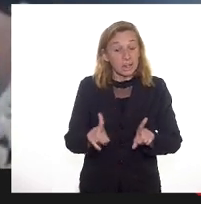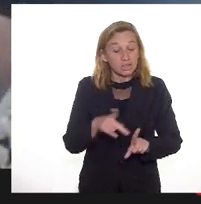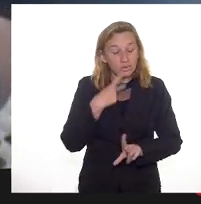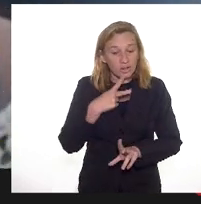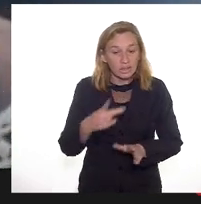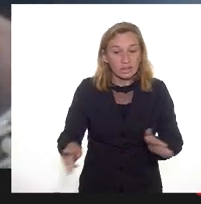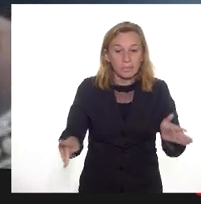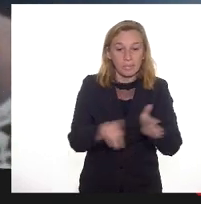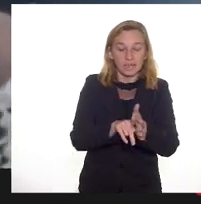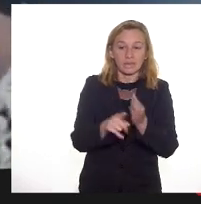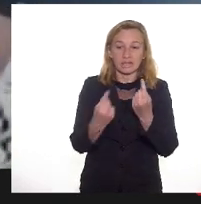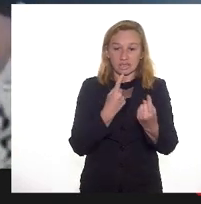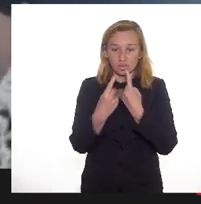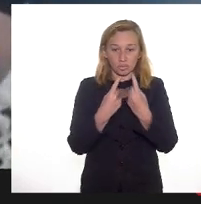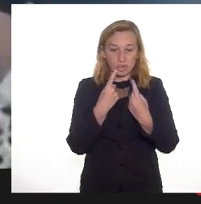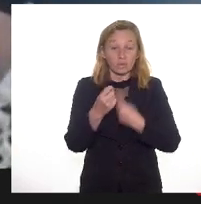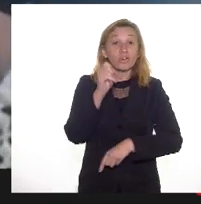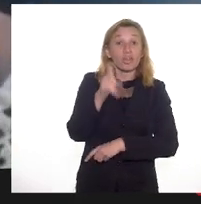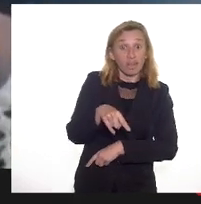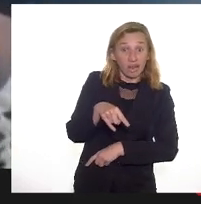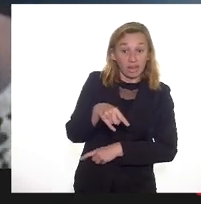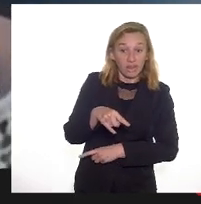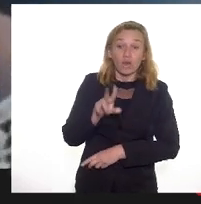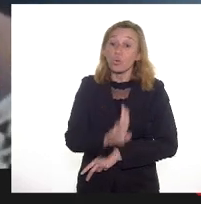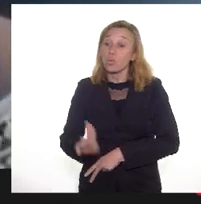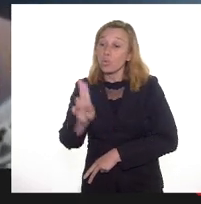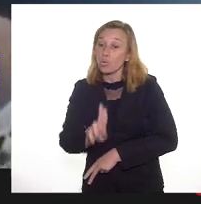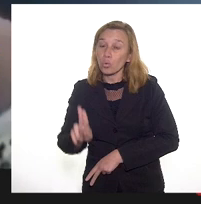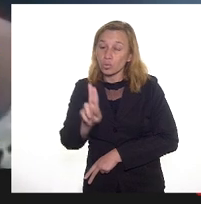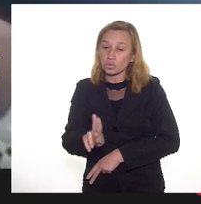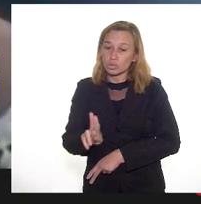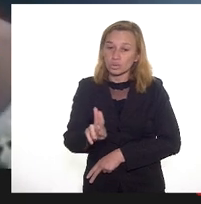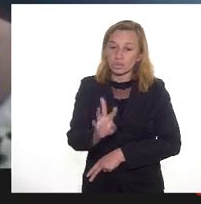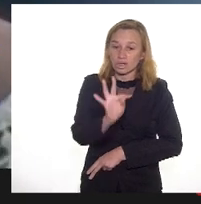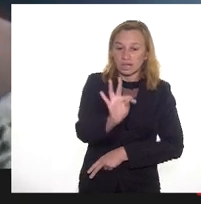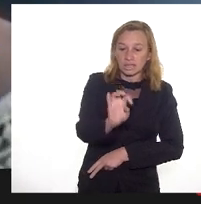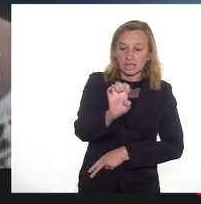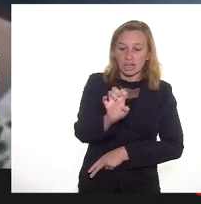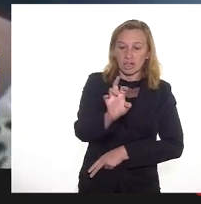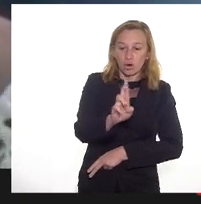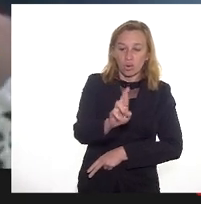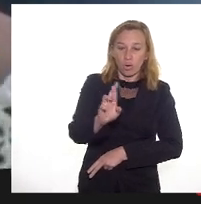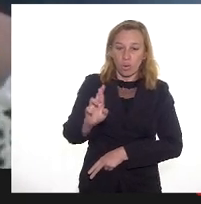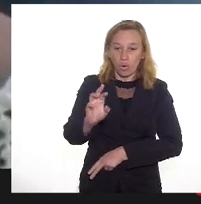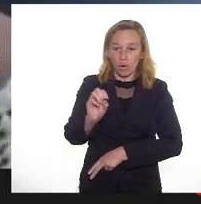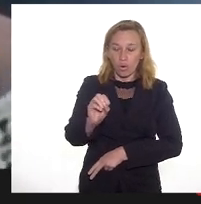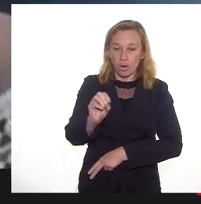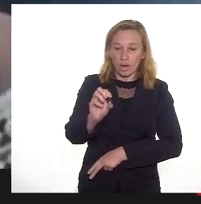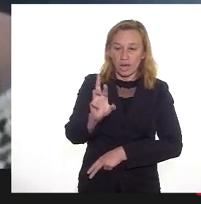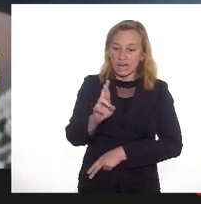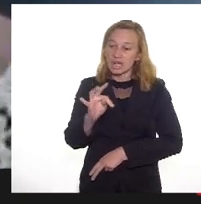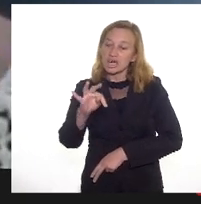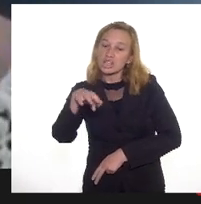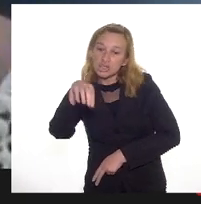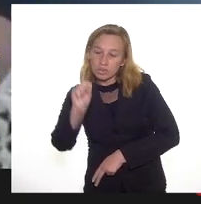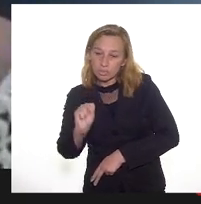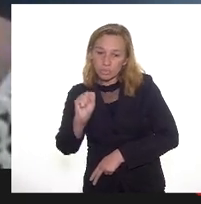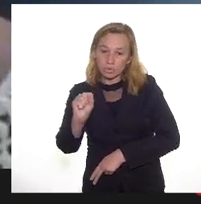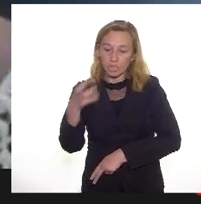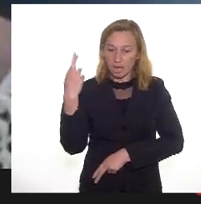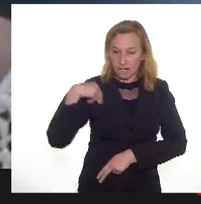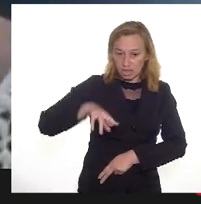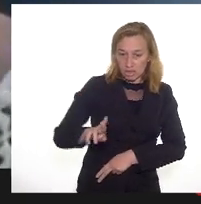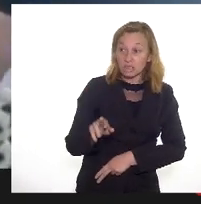faz parte do debate, que é o uso do termo terrorismo religioso, né? E essa tipificação tem